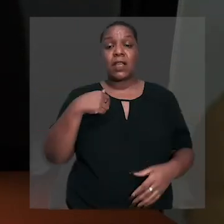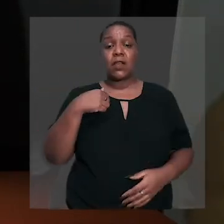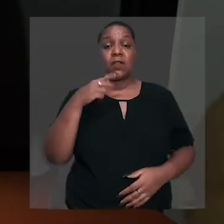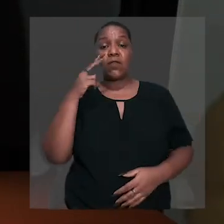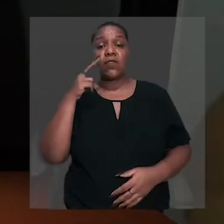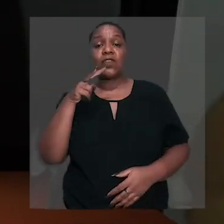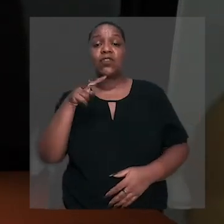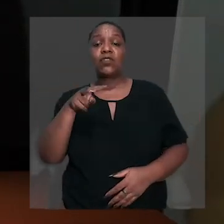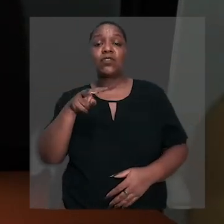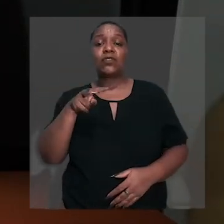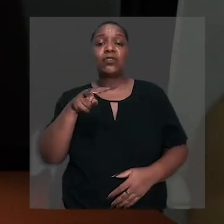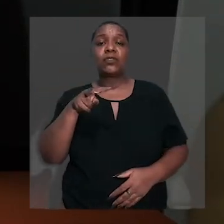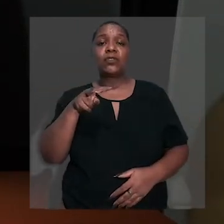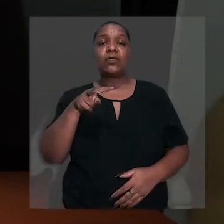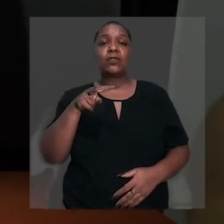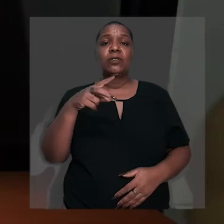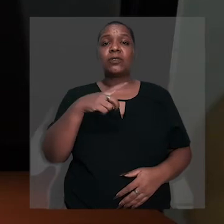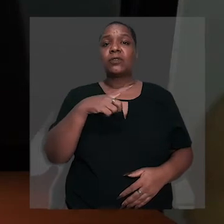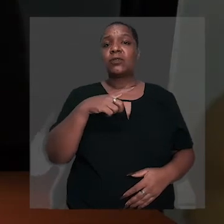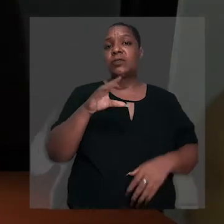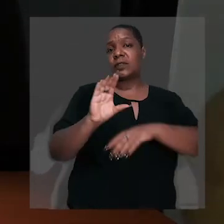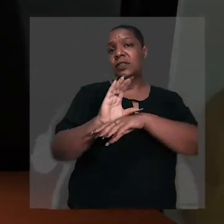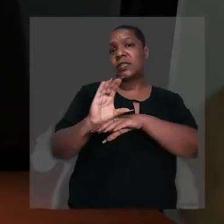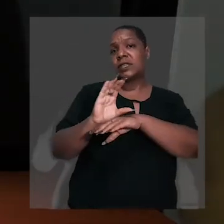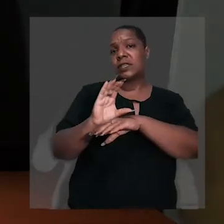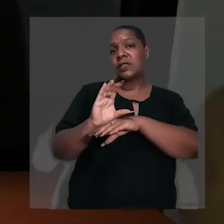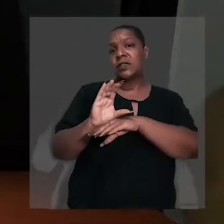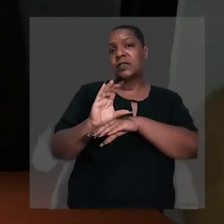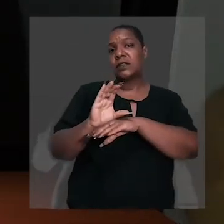Eu vejo um muro cinza.